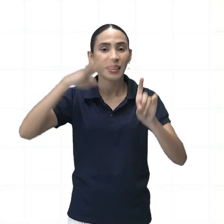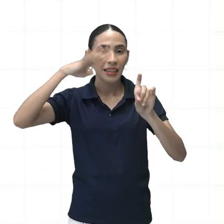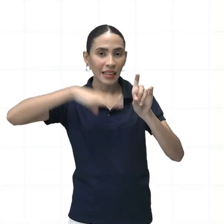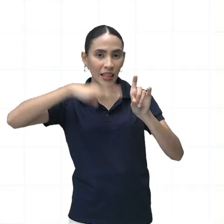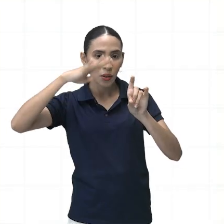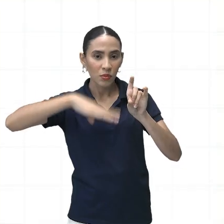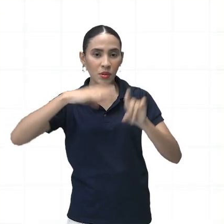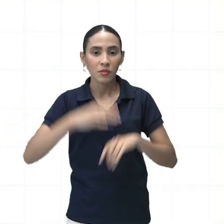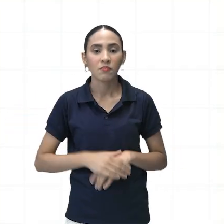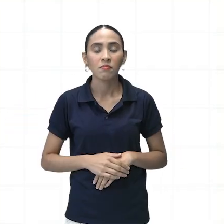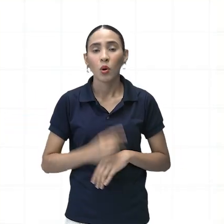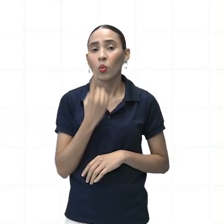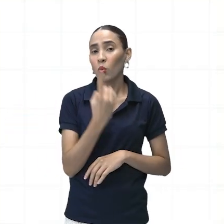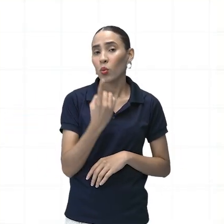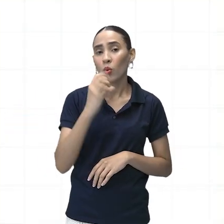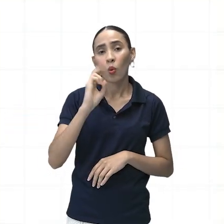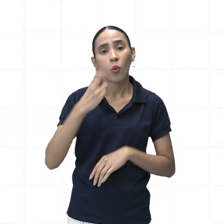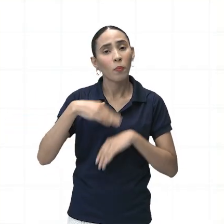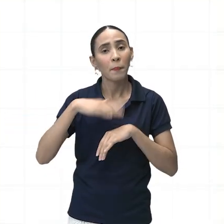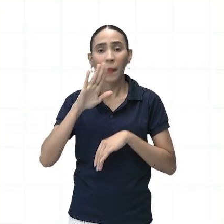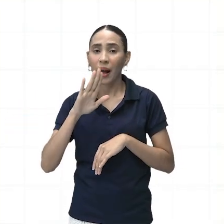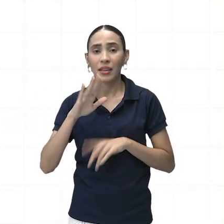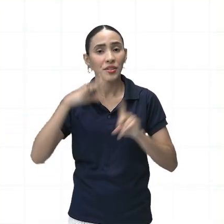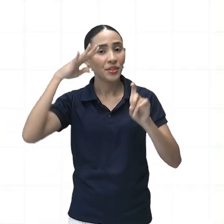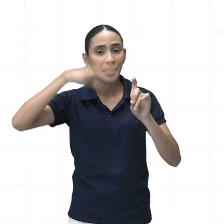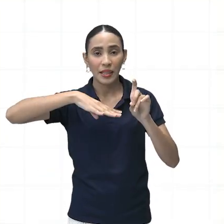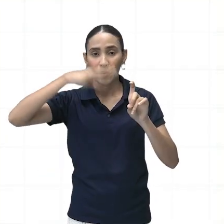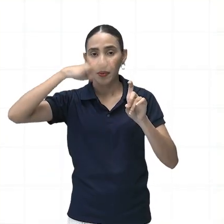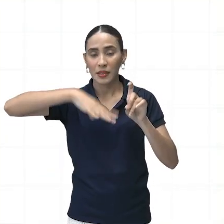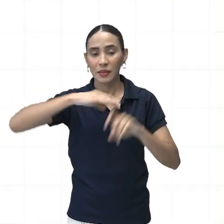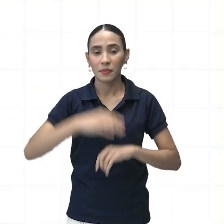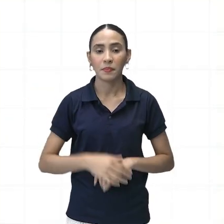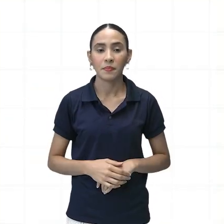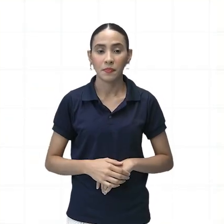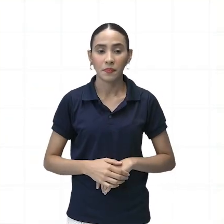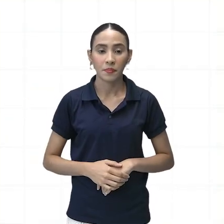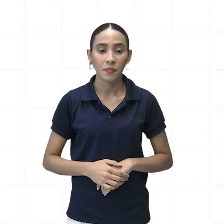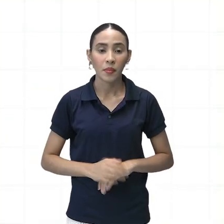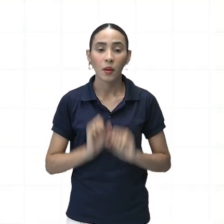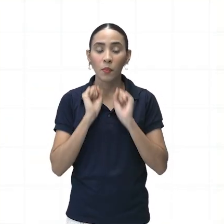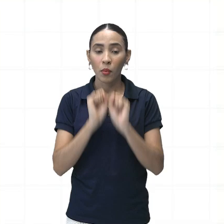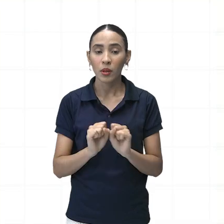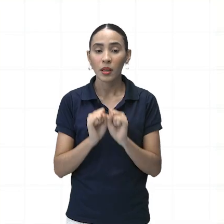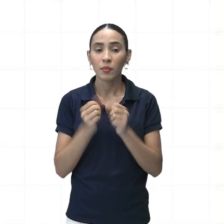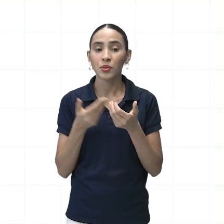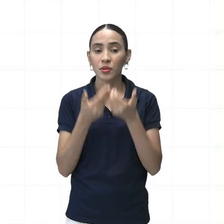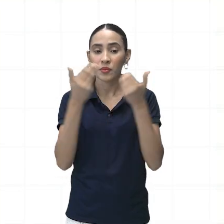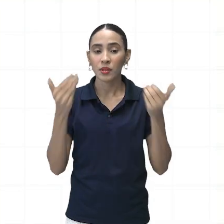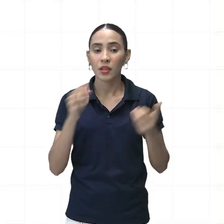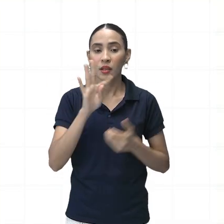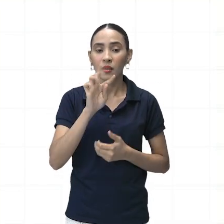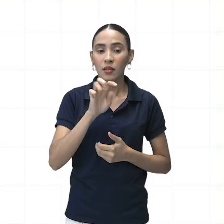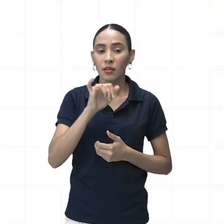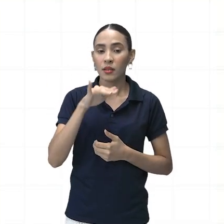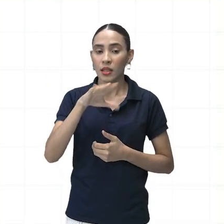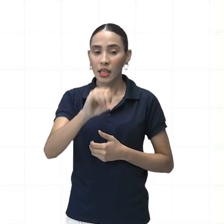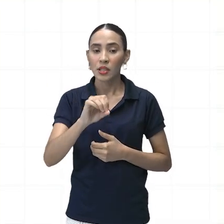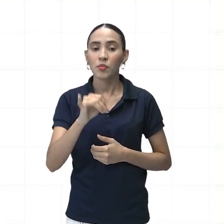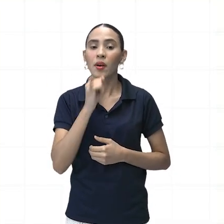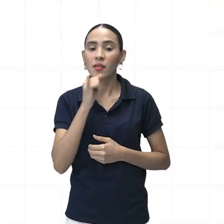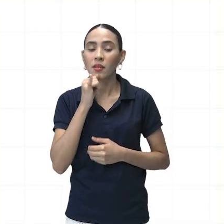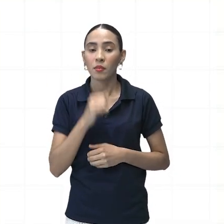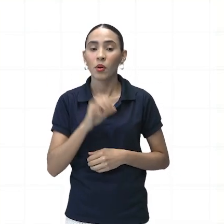deuses, seja um ou mais deuses, né? Podemos dividir o teísmo